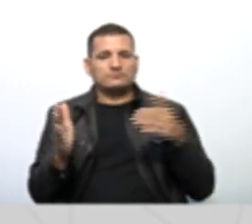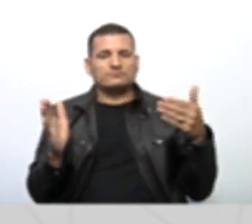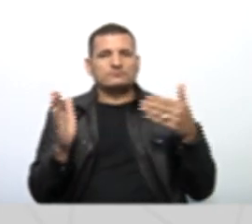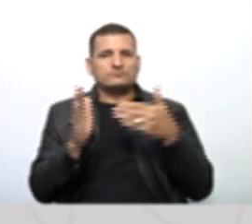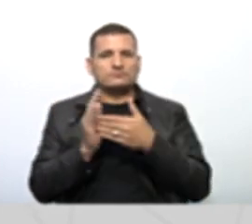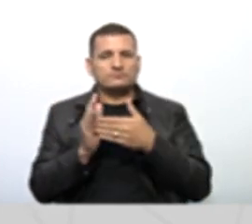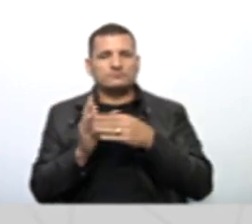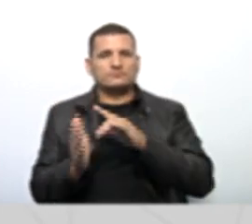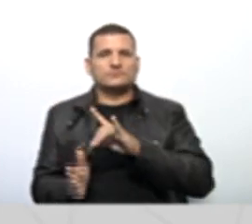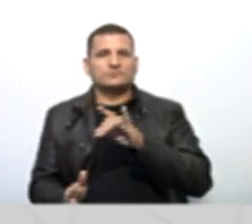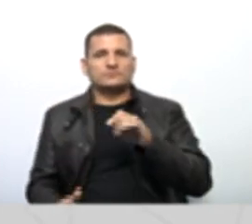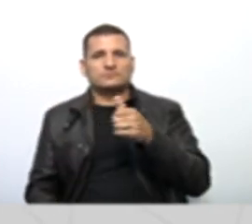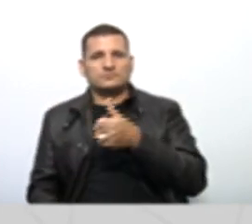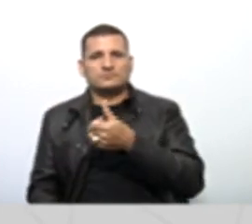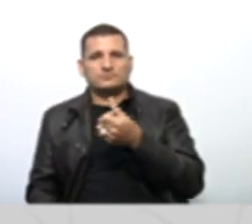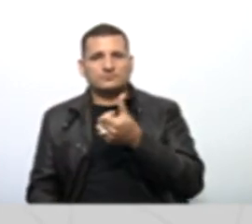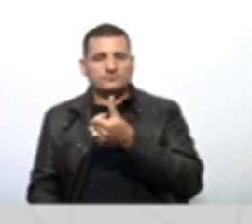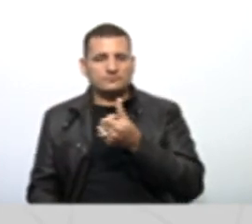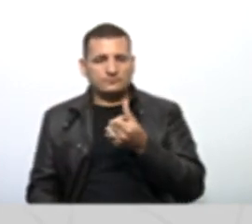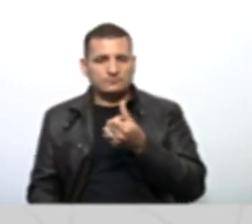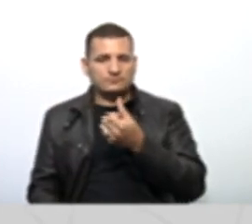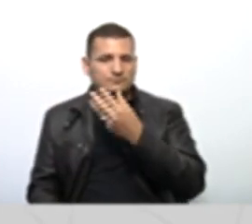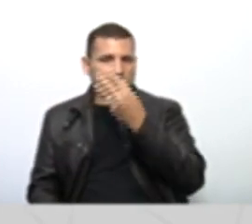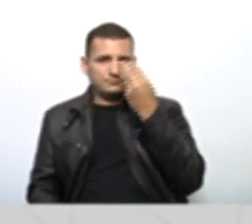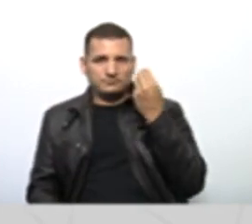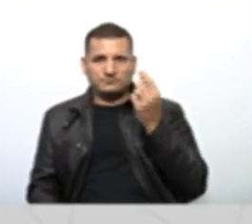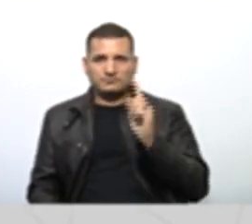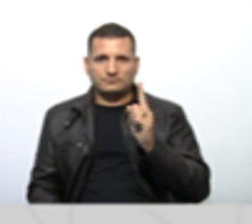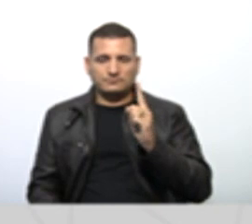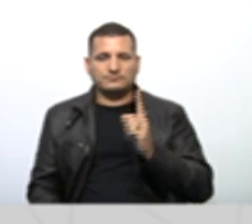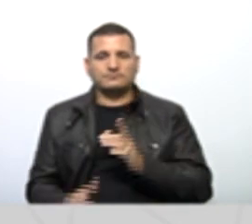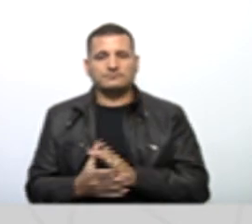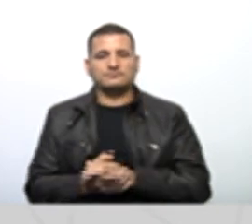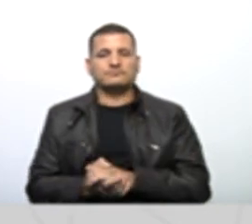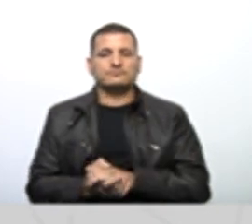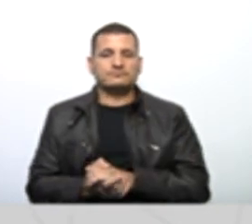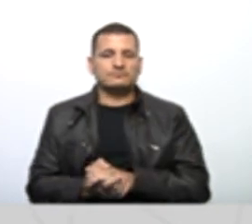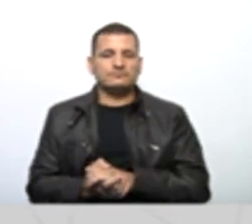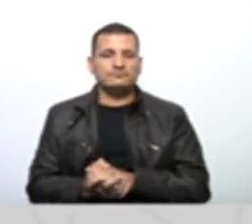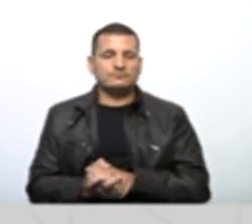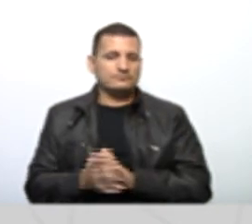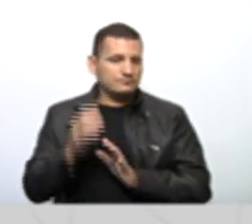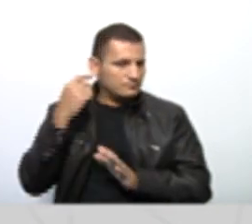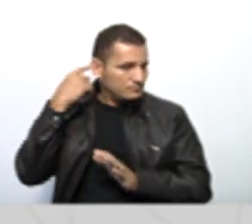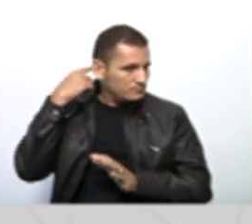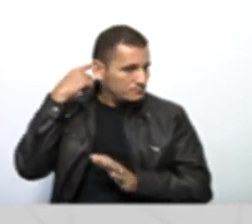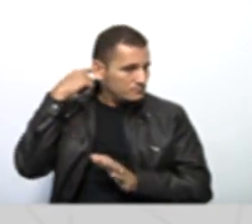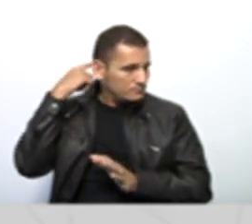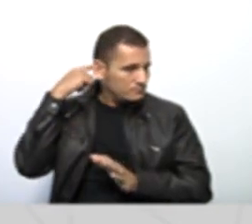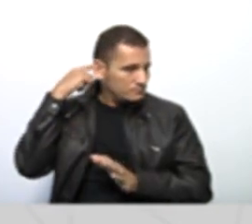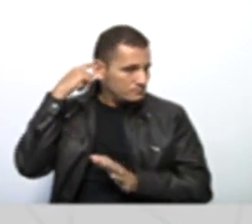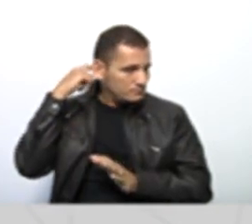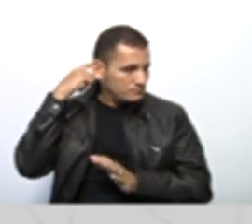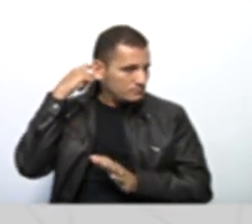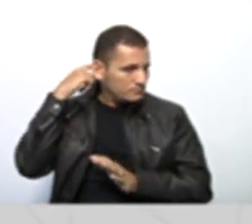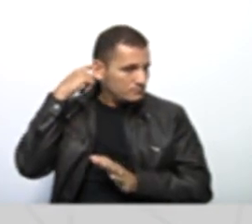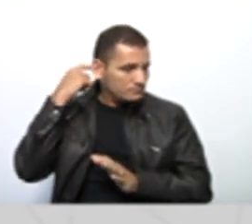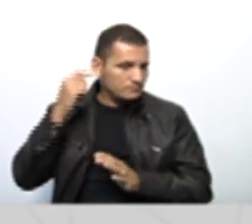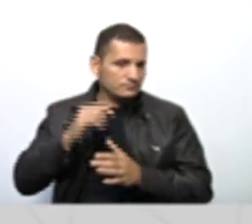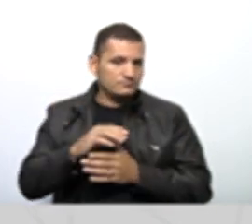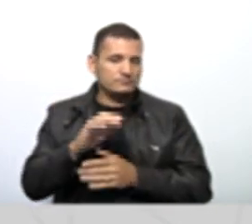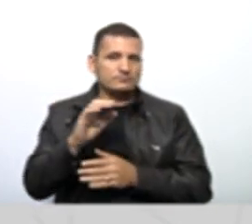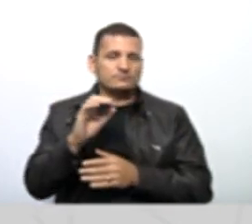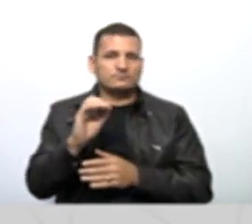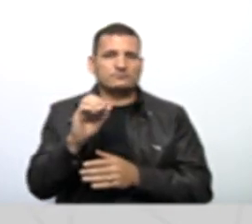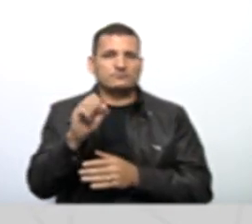dia 16 certo não esqueçam pessoal justamente falam sobre o modelo ordem nessa questão